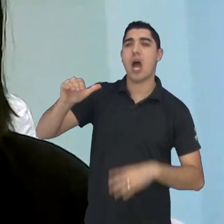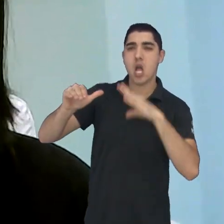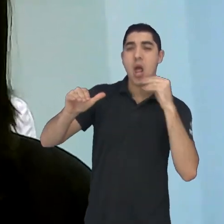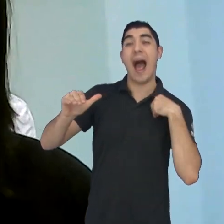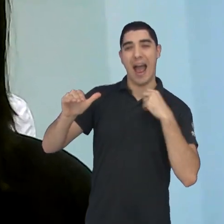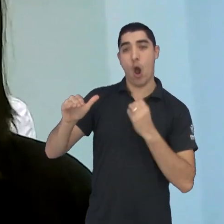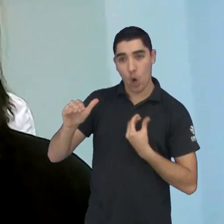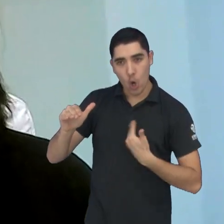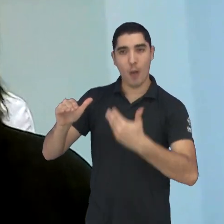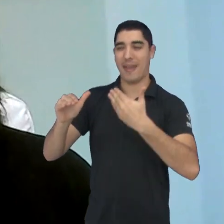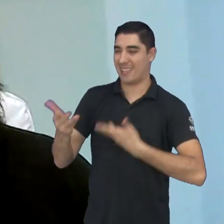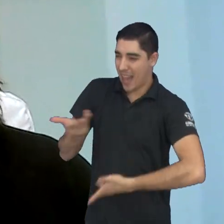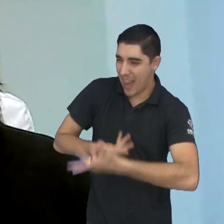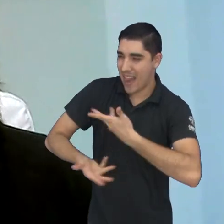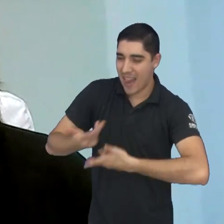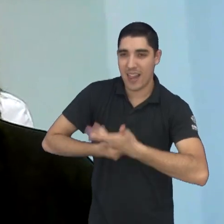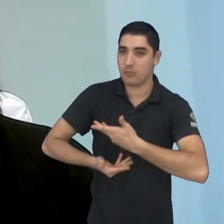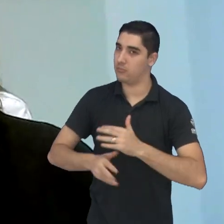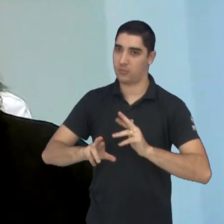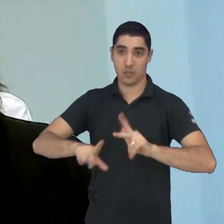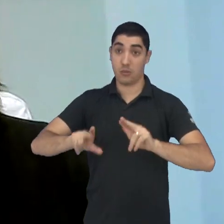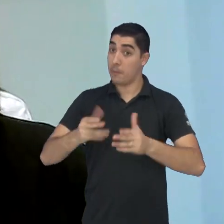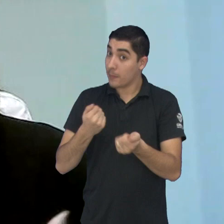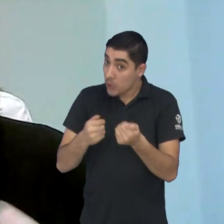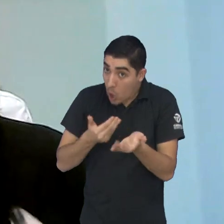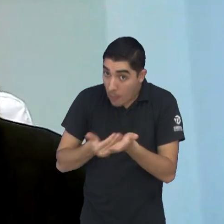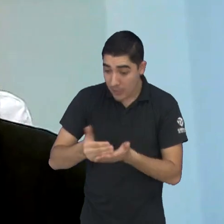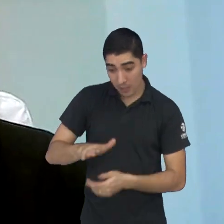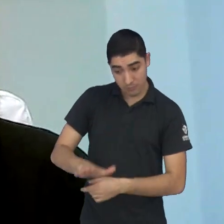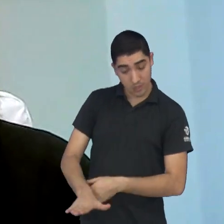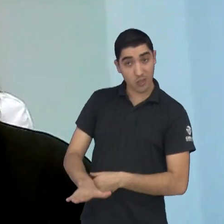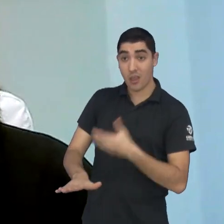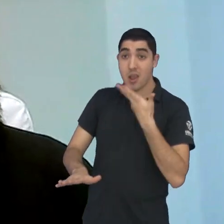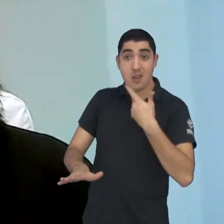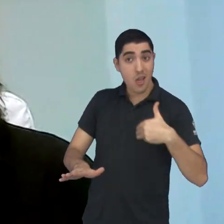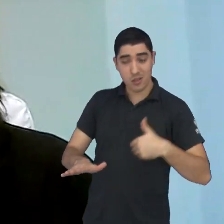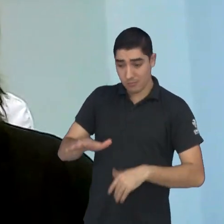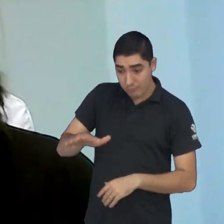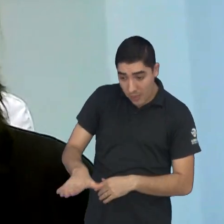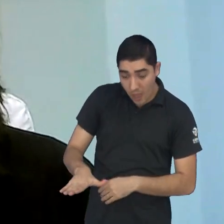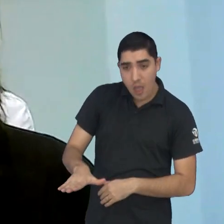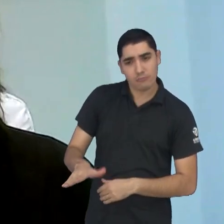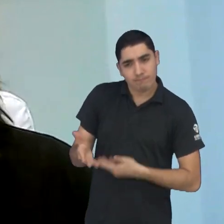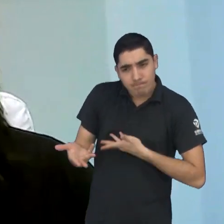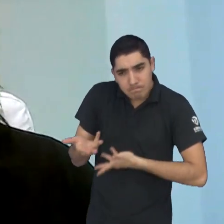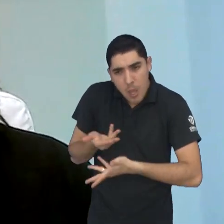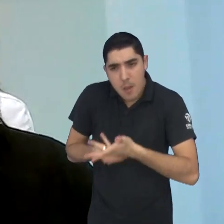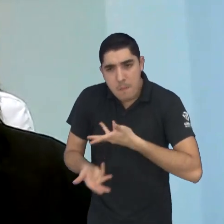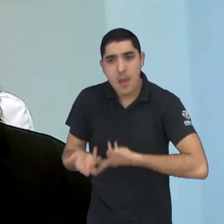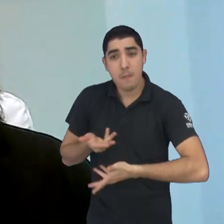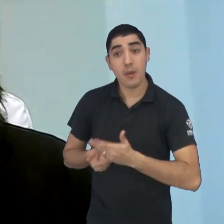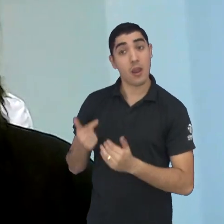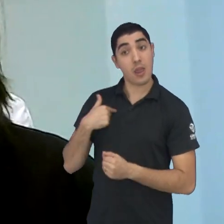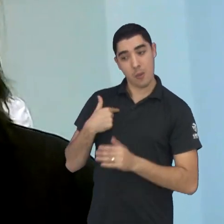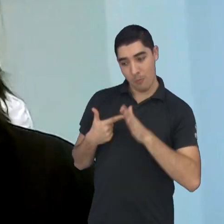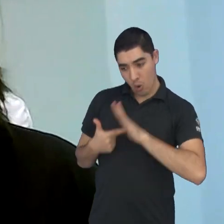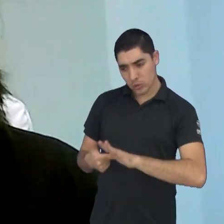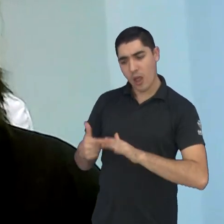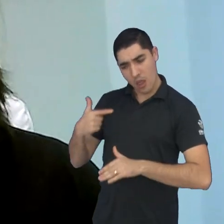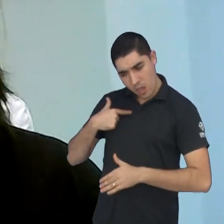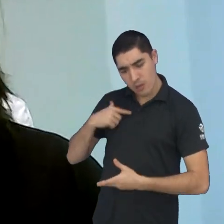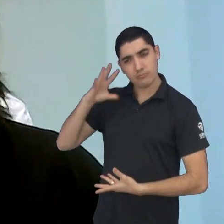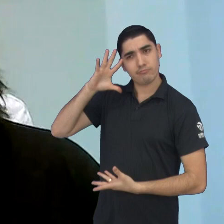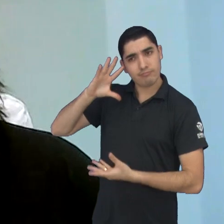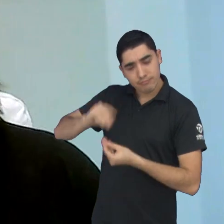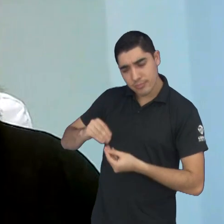isso desde criança, desde os pequenos. Então, mostrar que você entende o seu filho, você entende a